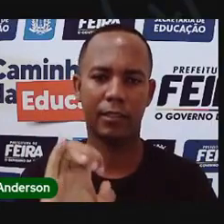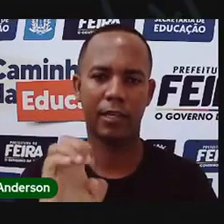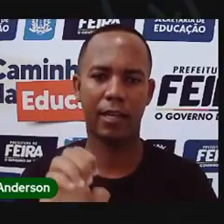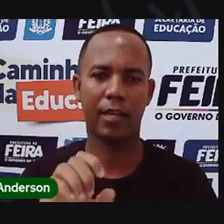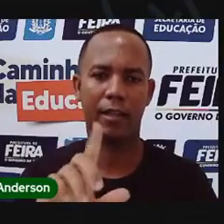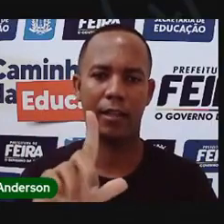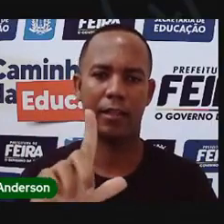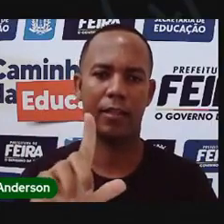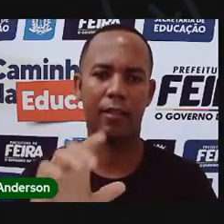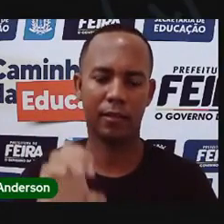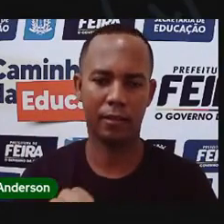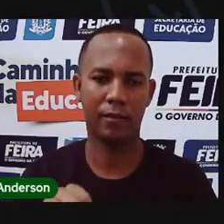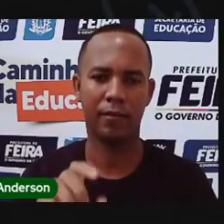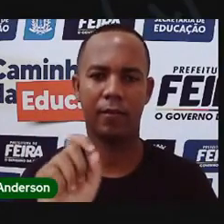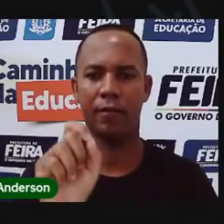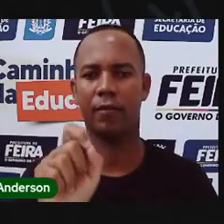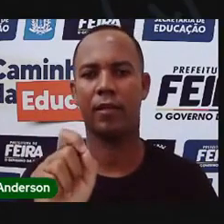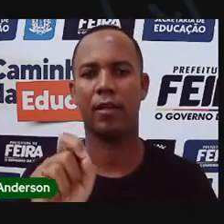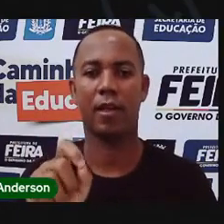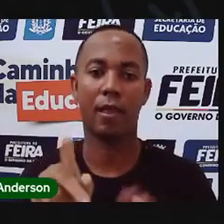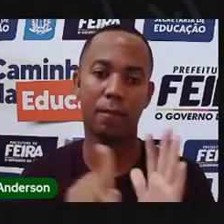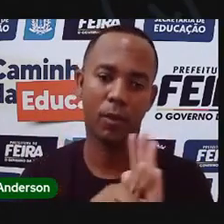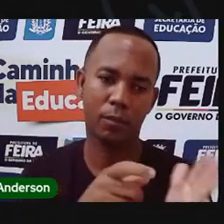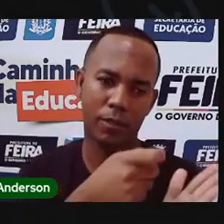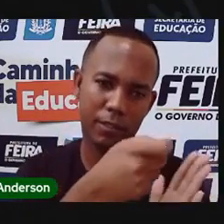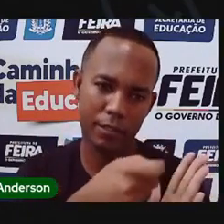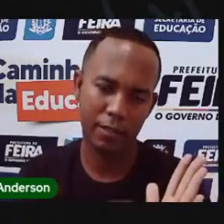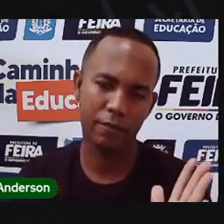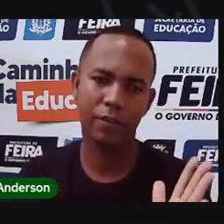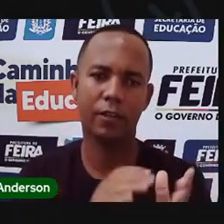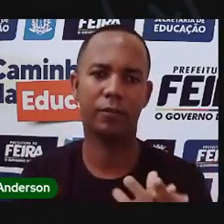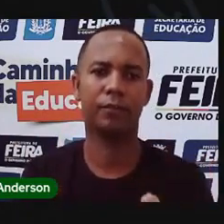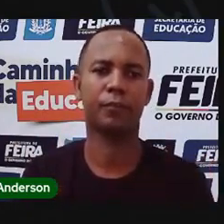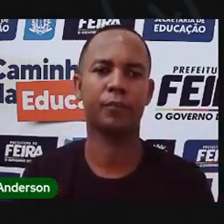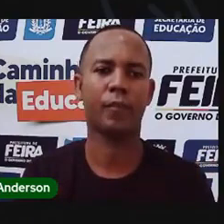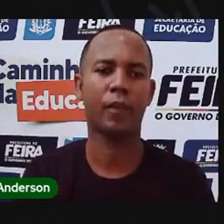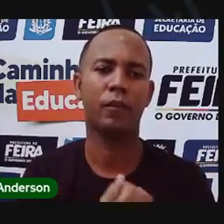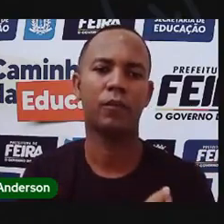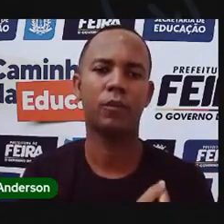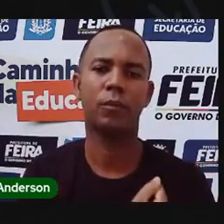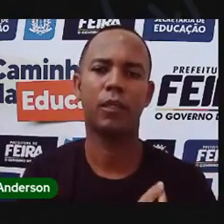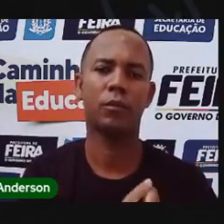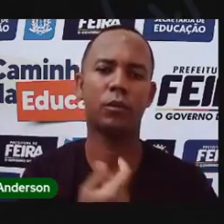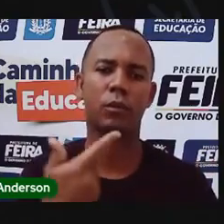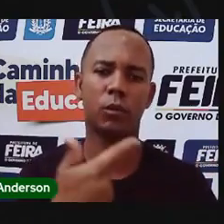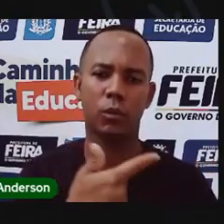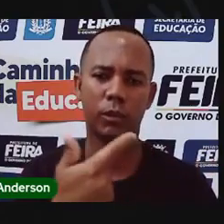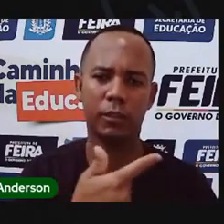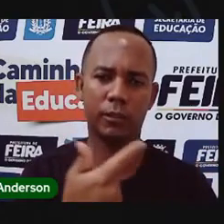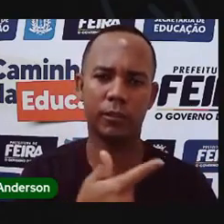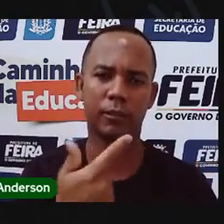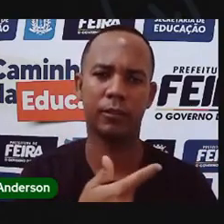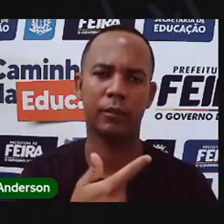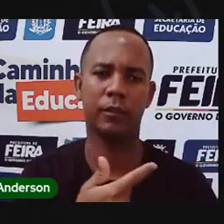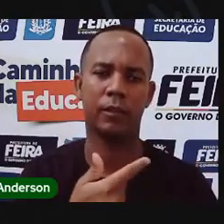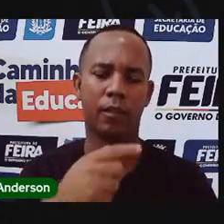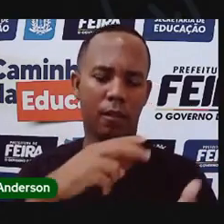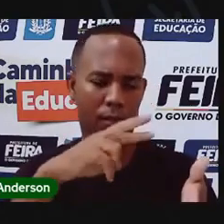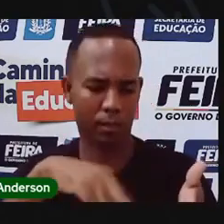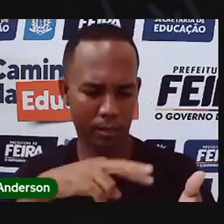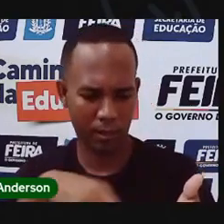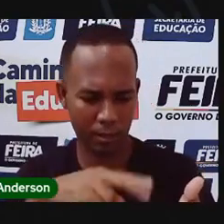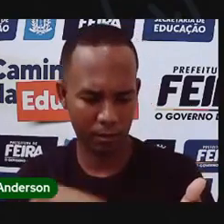Magalhães Junqueira. Tá? E aí vem a questão 2. A questão 2 é o seguinte. Após a leitura